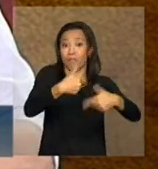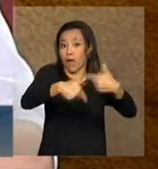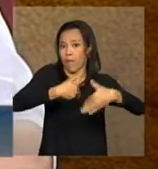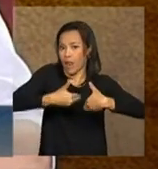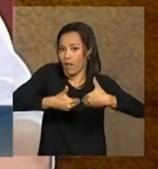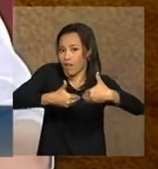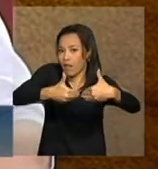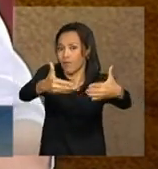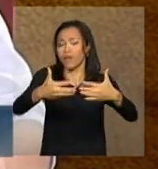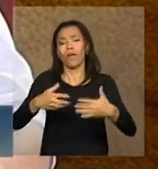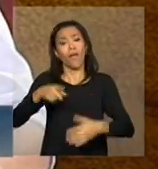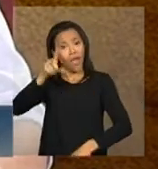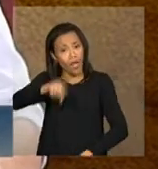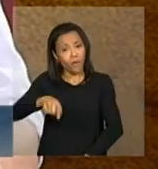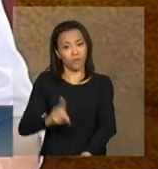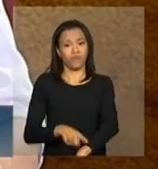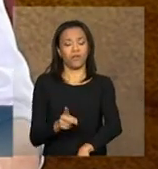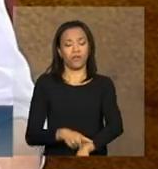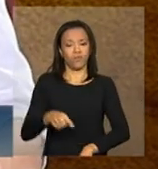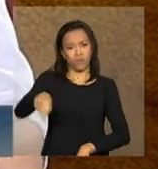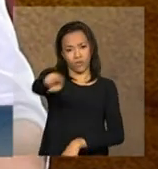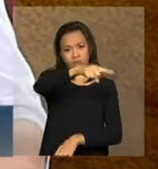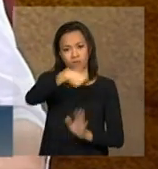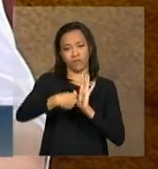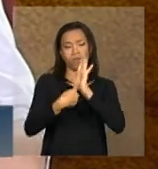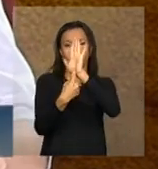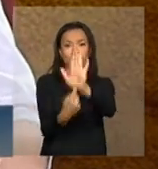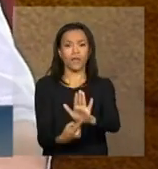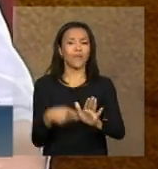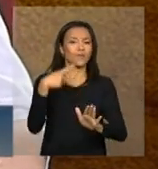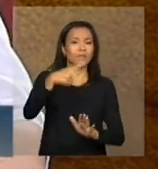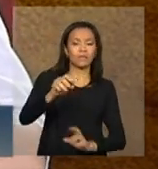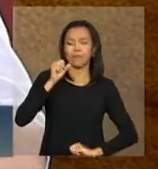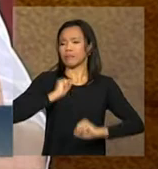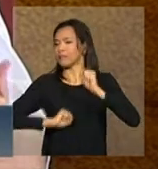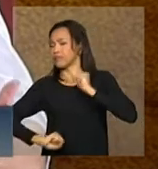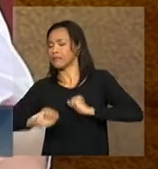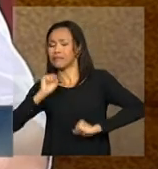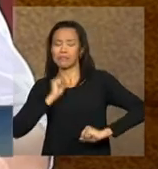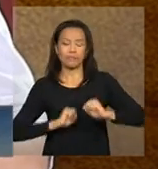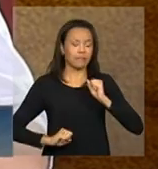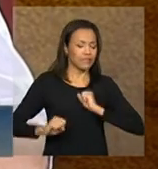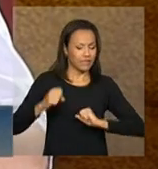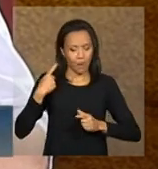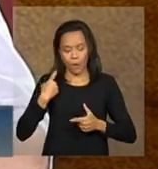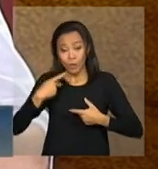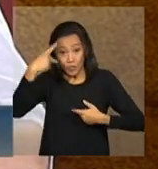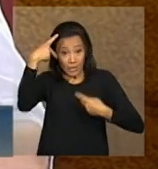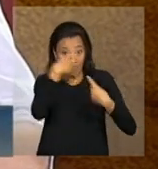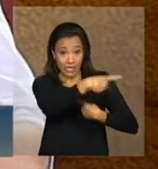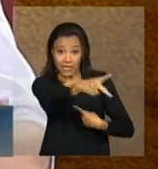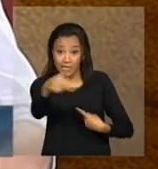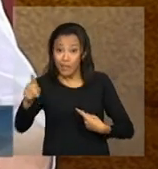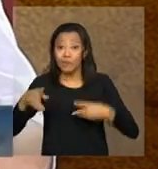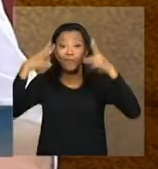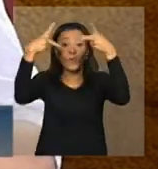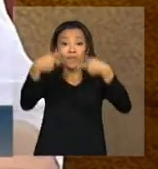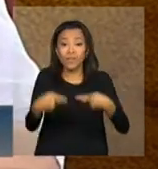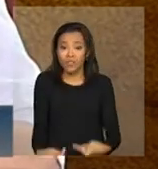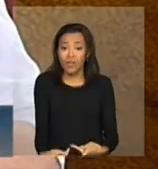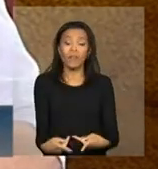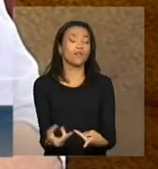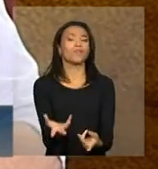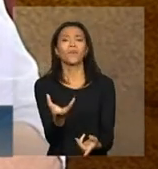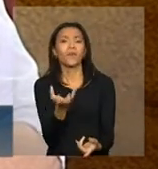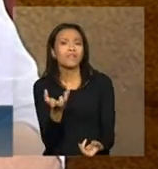momento de vocês estarem apresentando as suas ansiedades, os seus, seus projetos, o que, que vocês querem ver